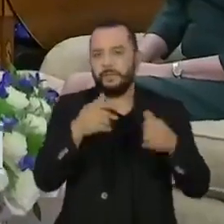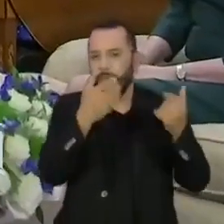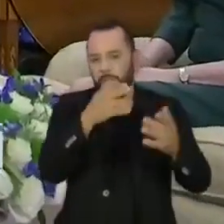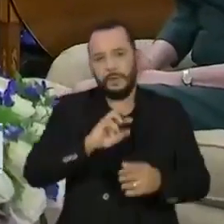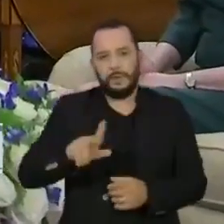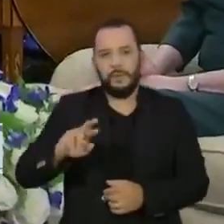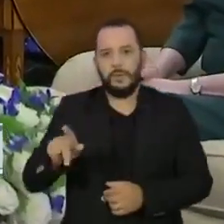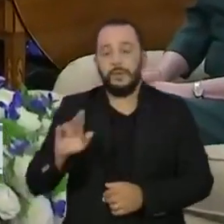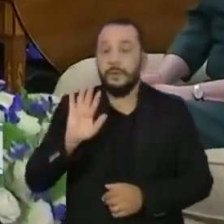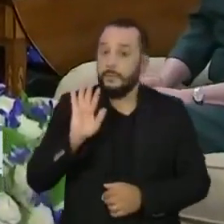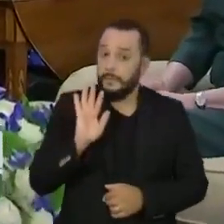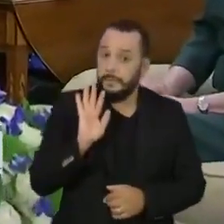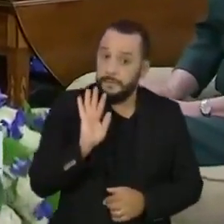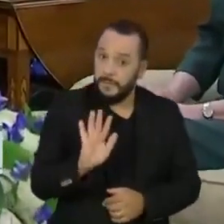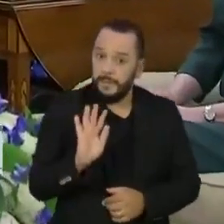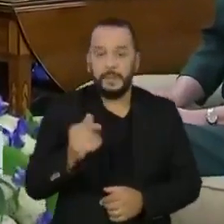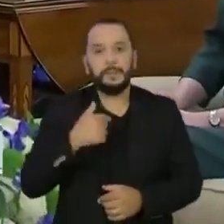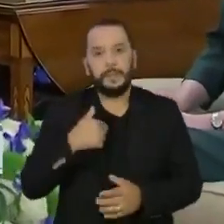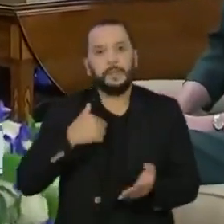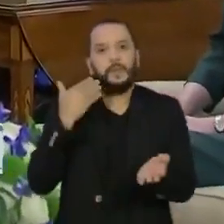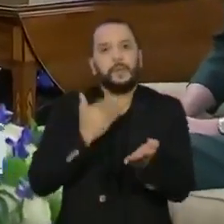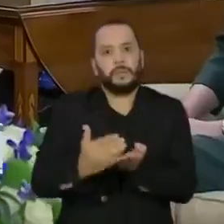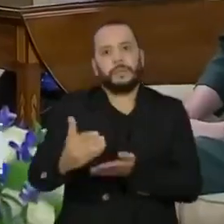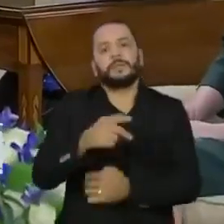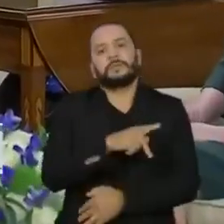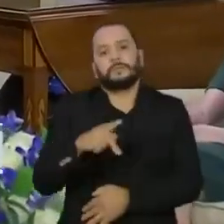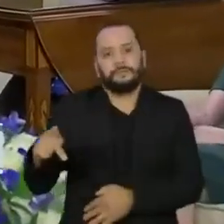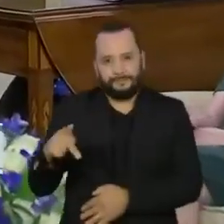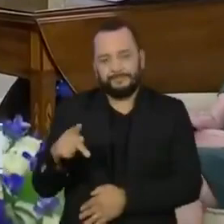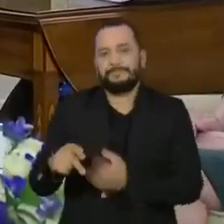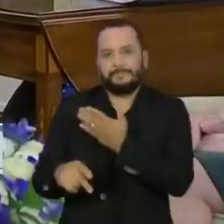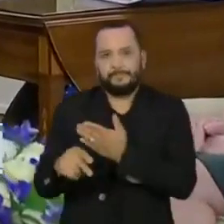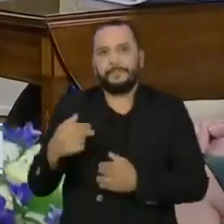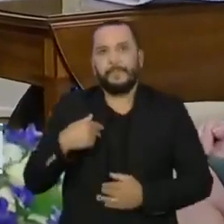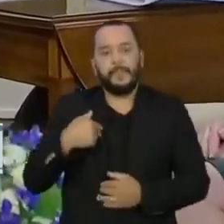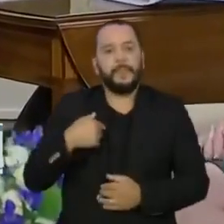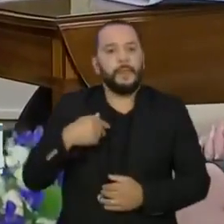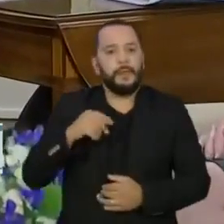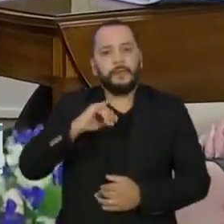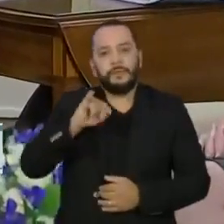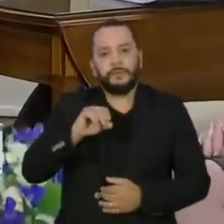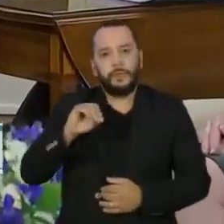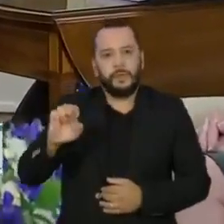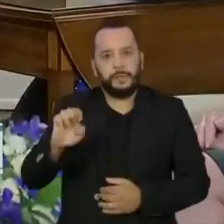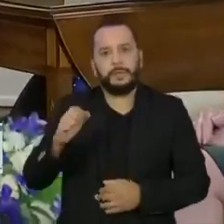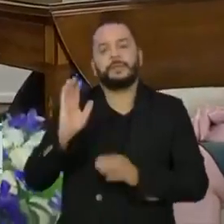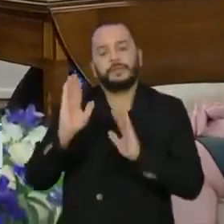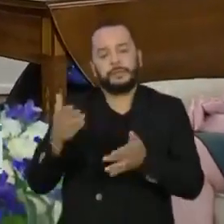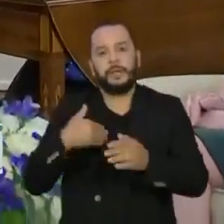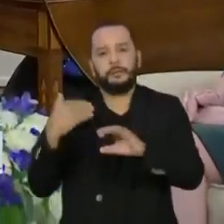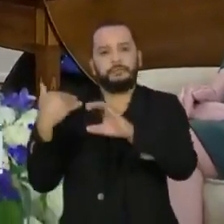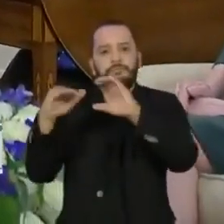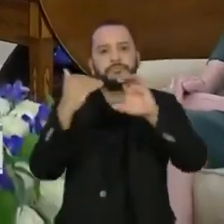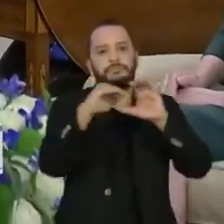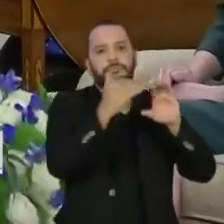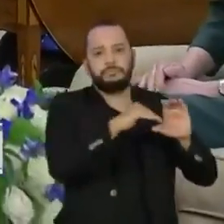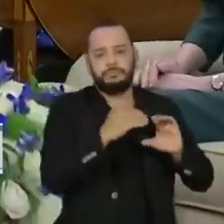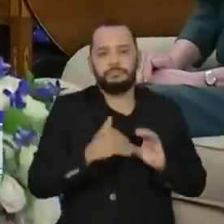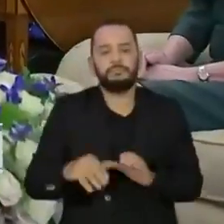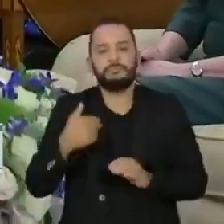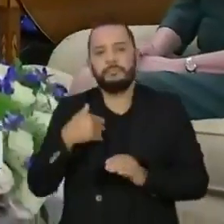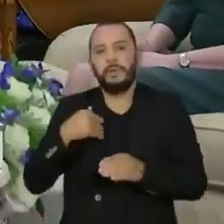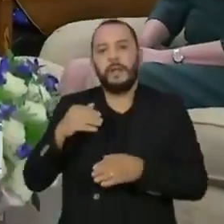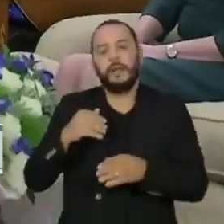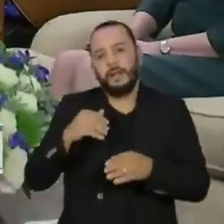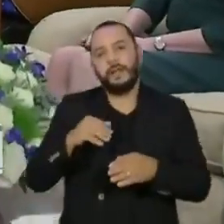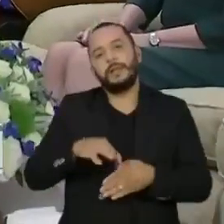mas nos primeiros dias de sua presidência vai tem enviou mensagens para uma série de líderes estrangeiros dizendo que